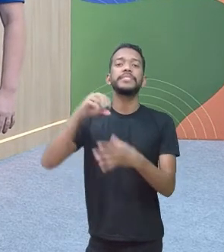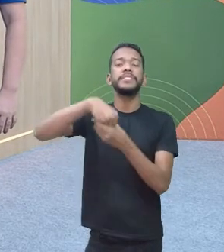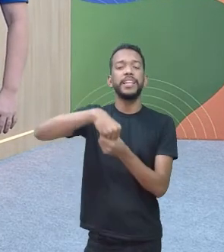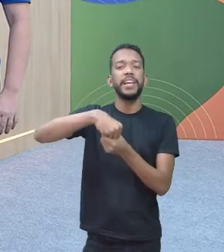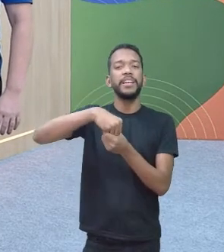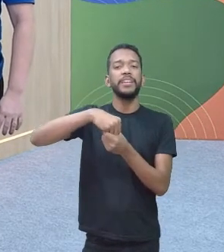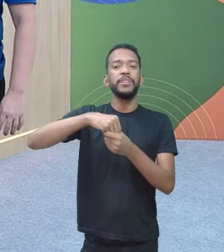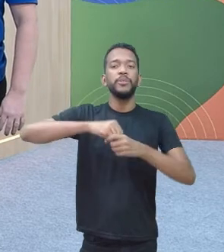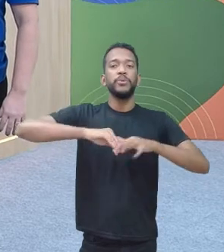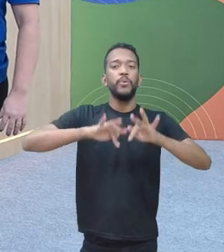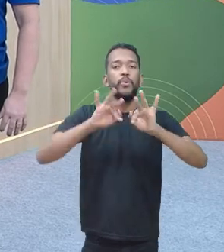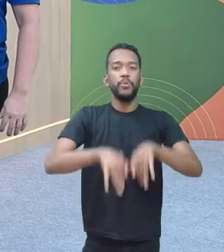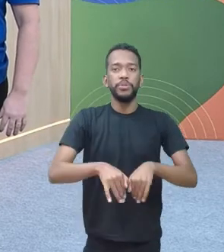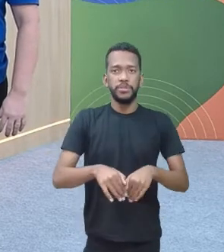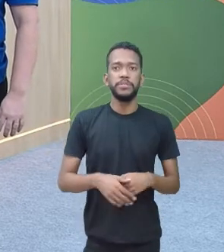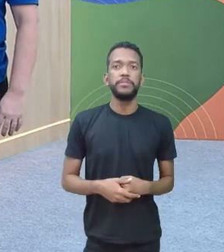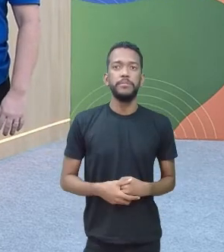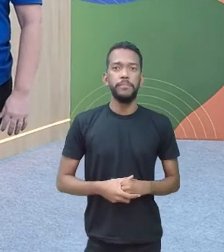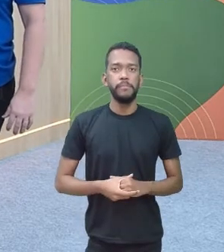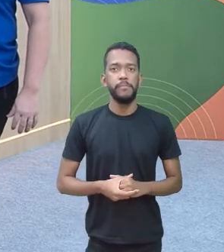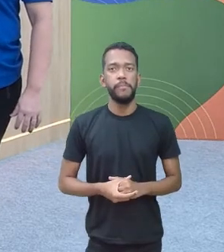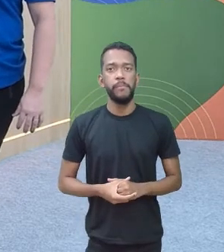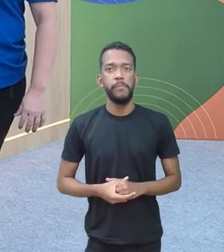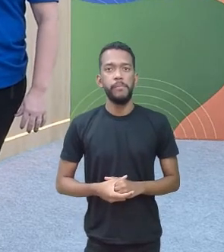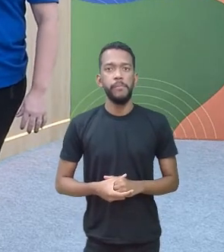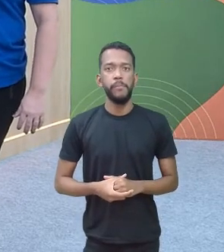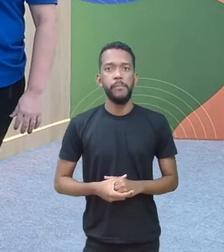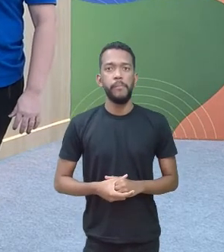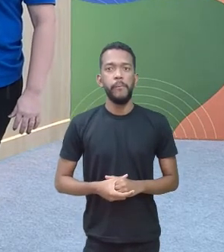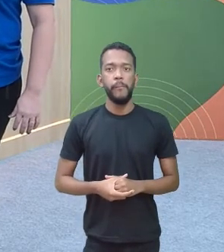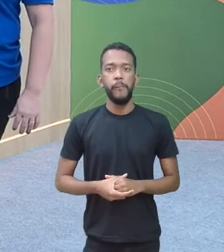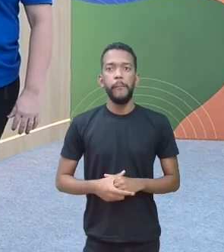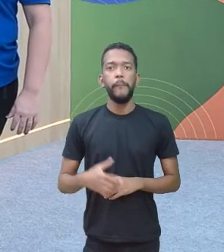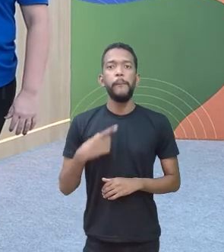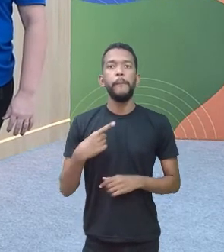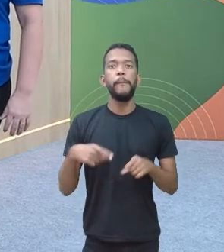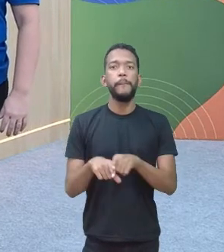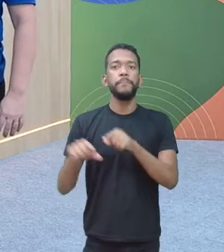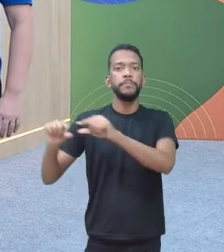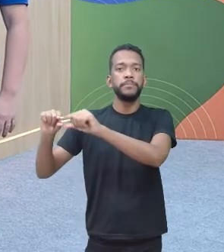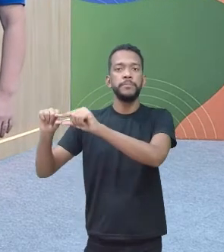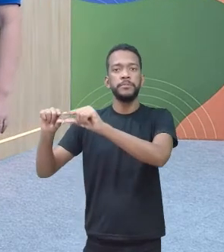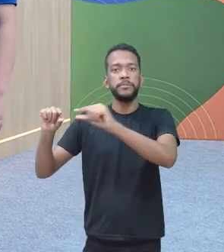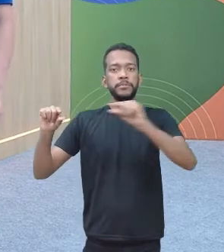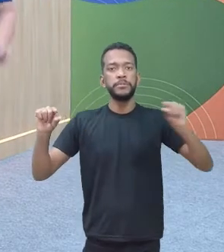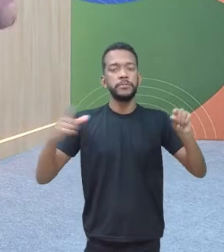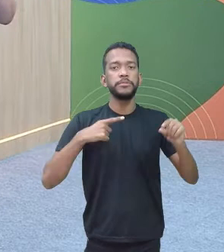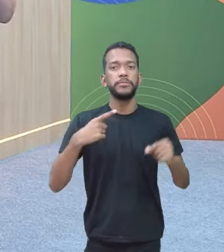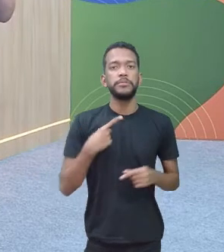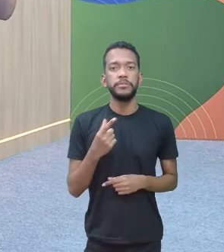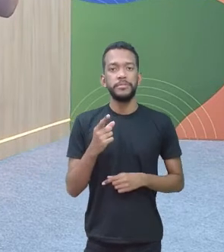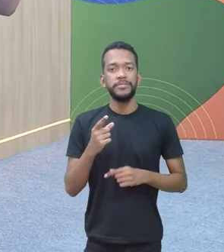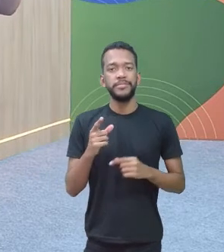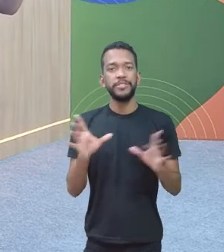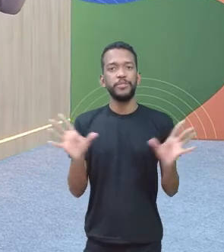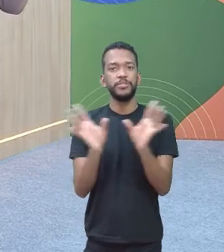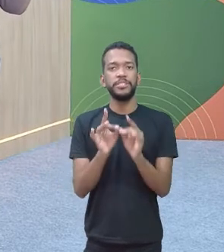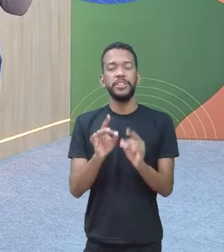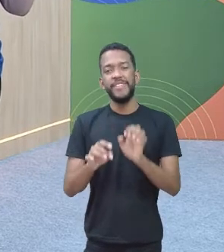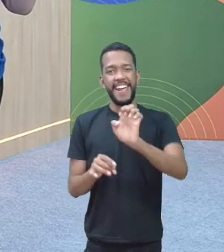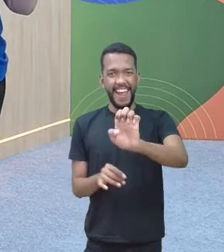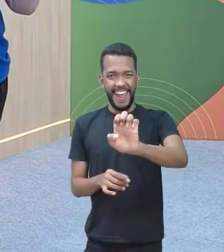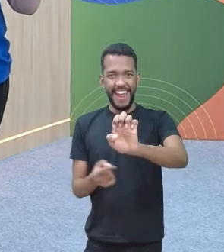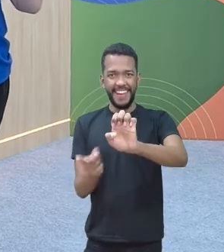essas conjunções para serem usadas. Nas orações, com a conjunção ou e, não